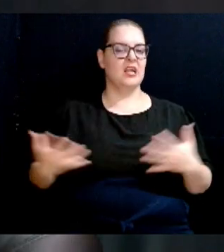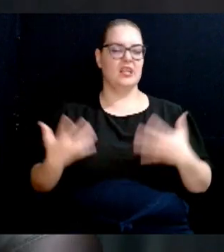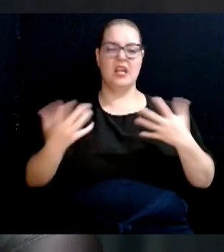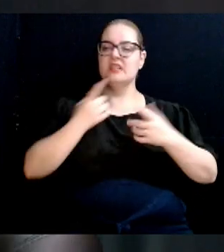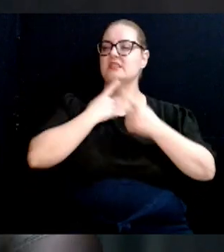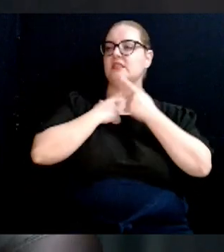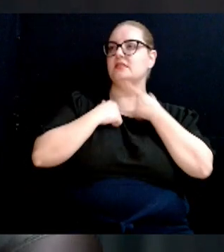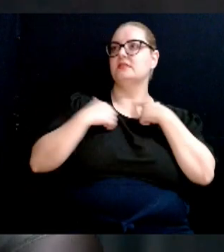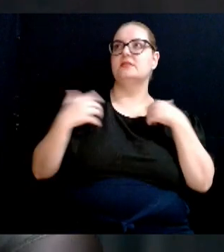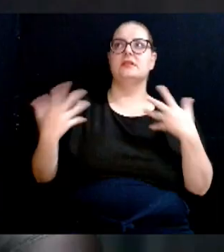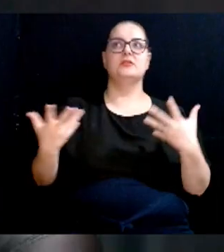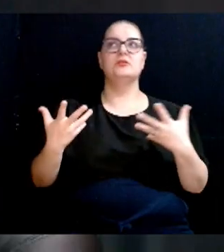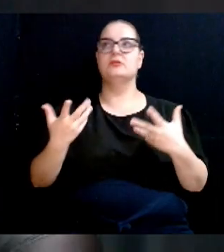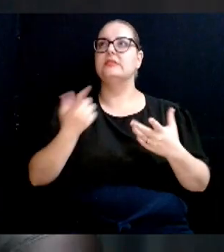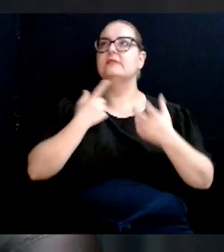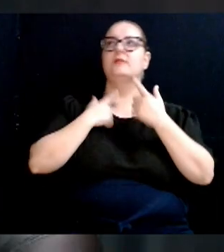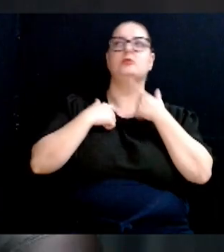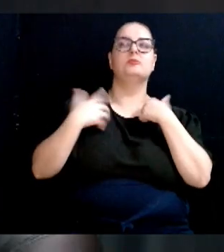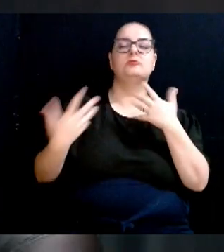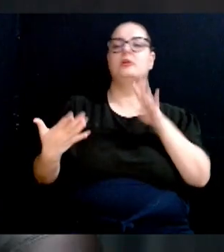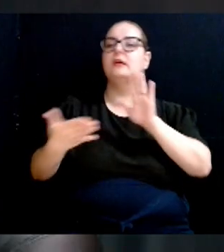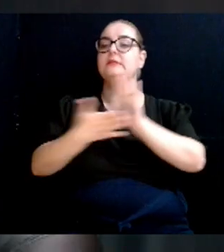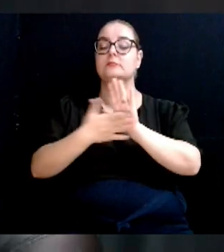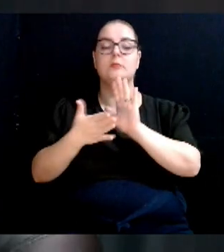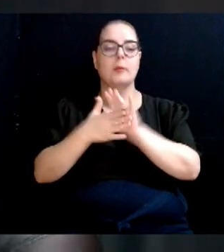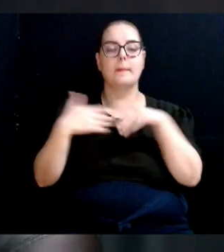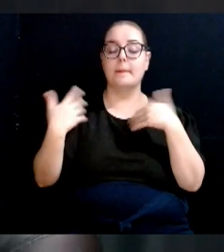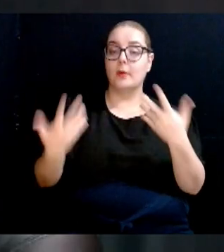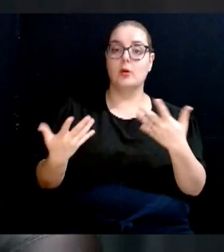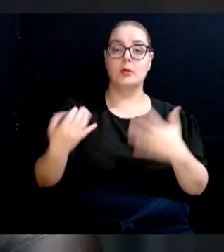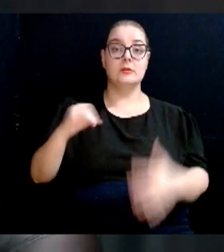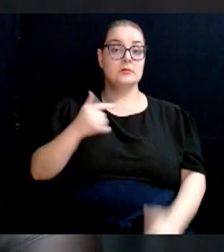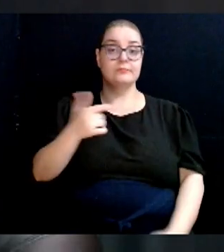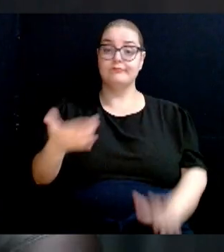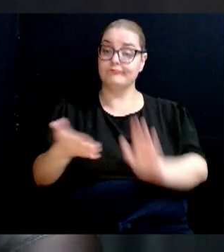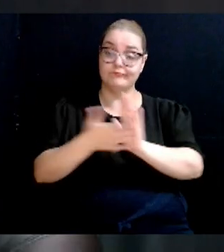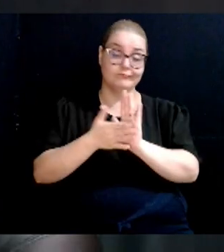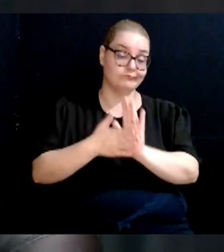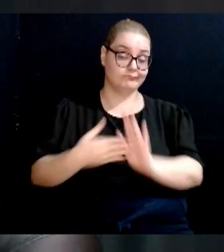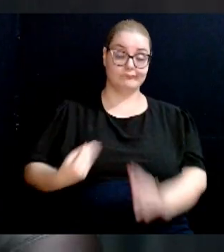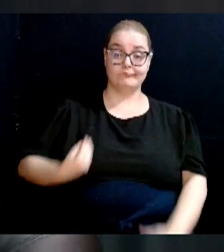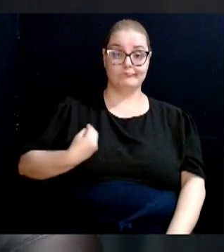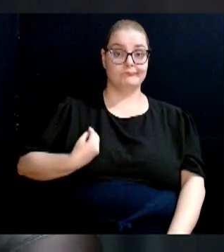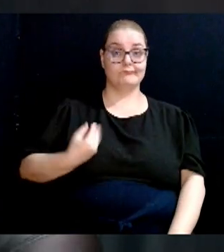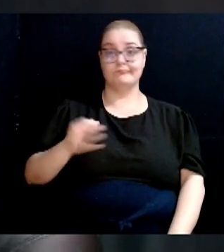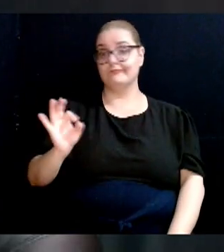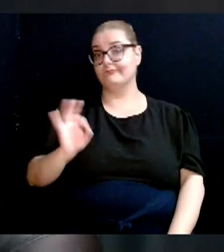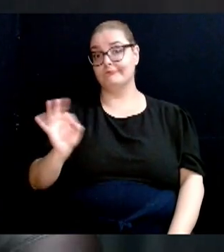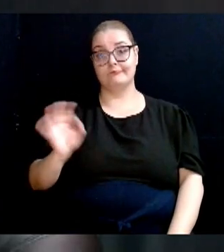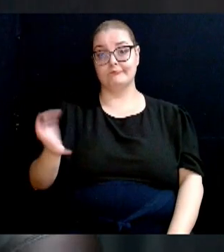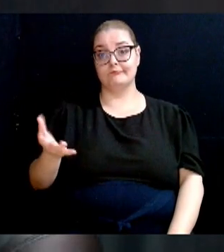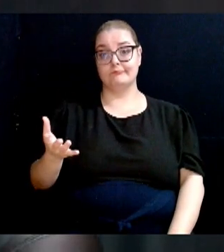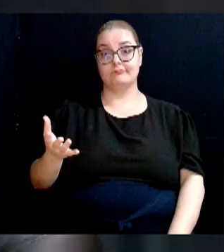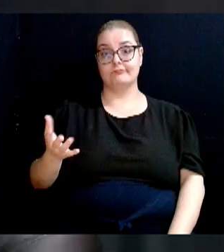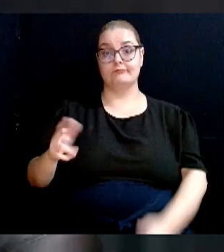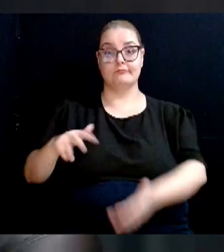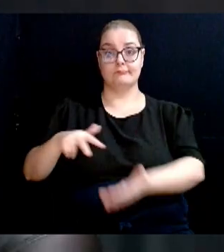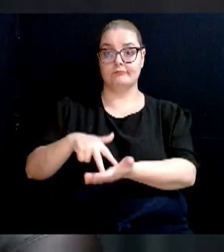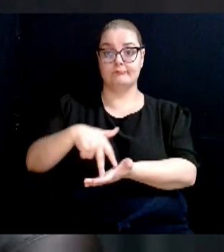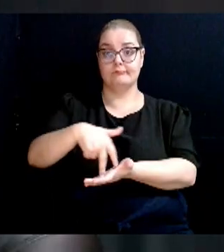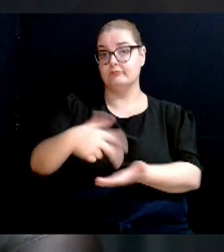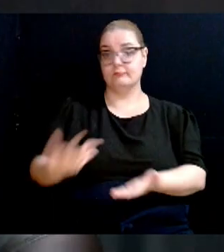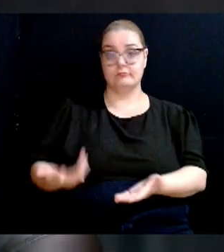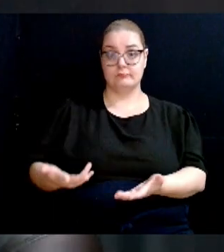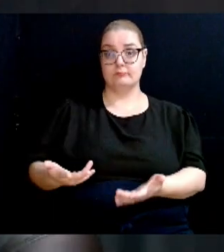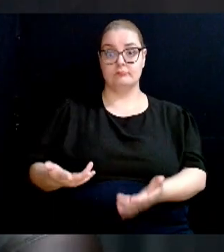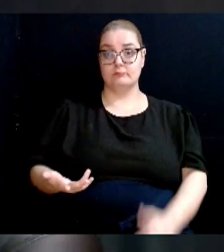desejo, voltou esse propósito. Se a gente não tiver propósito de vida, a gente não levanta para a cama, né? Não levanta da cama. Exatamente. Então,